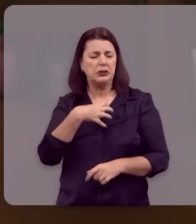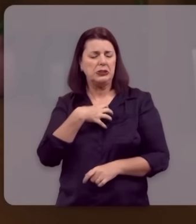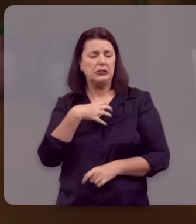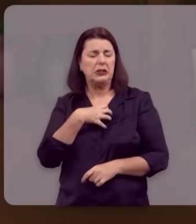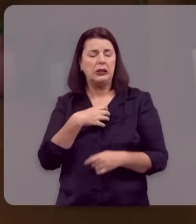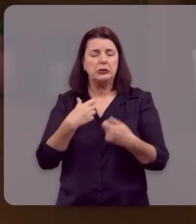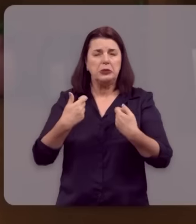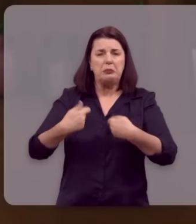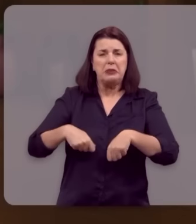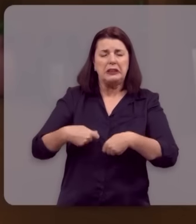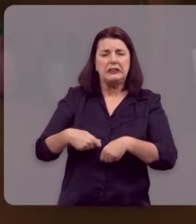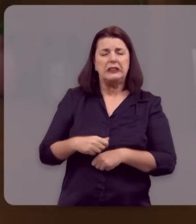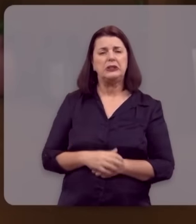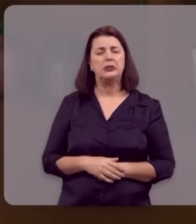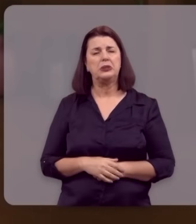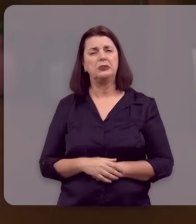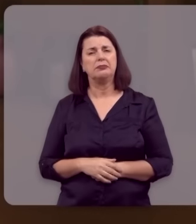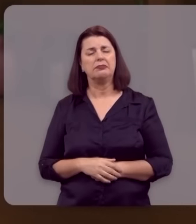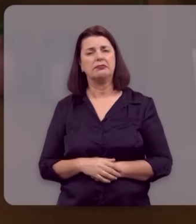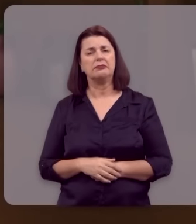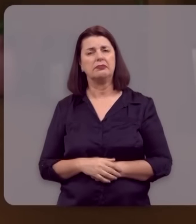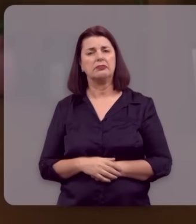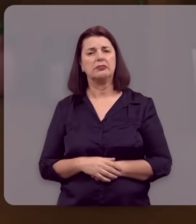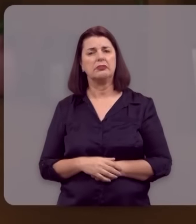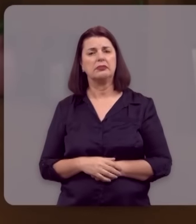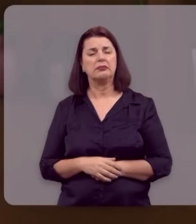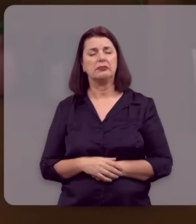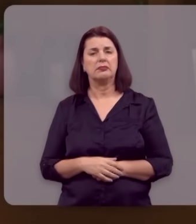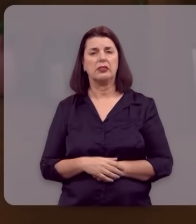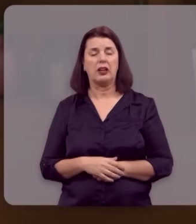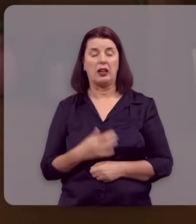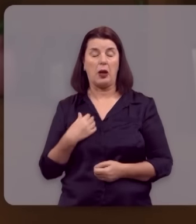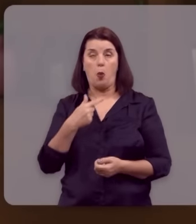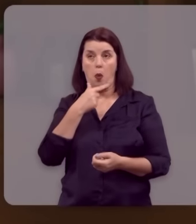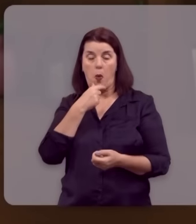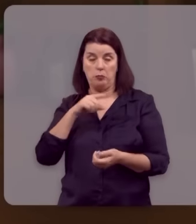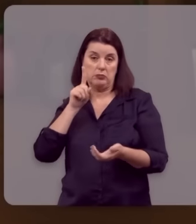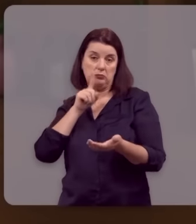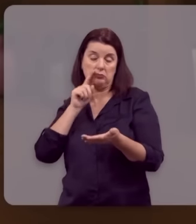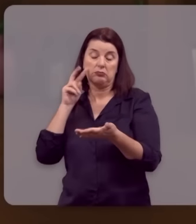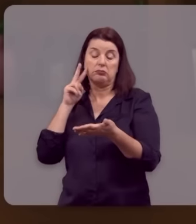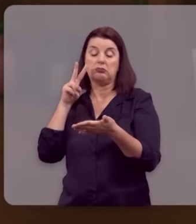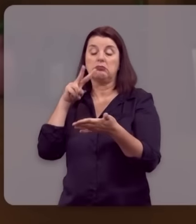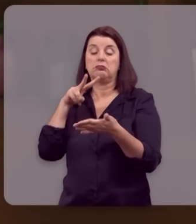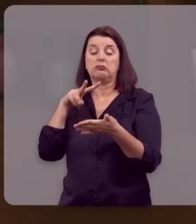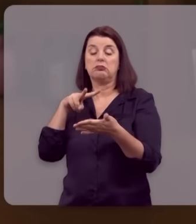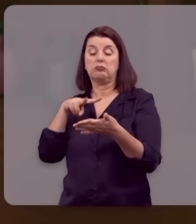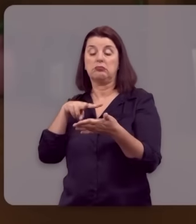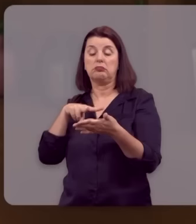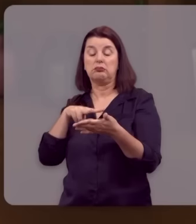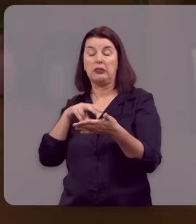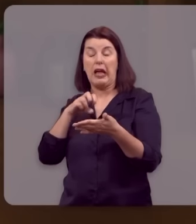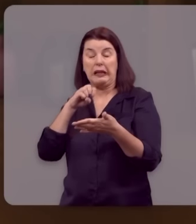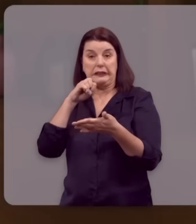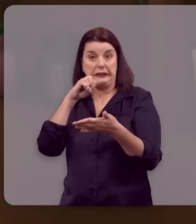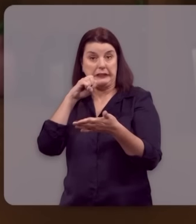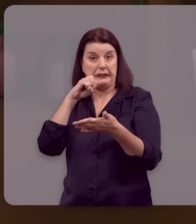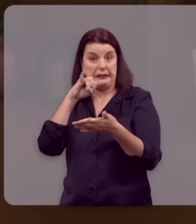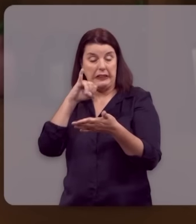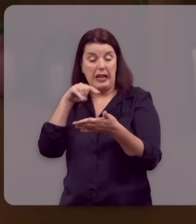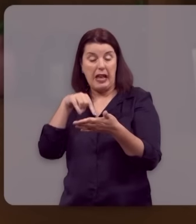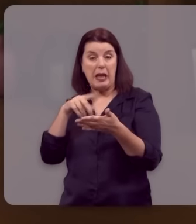situações precisas, que Gene Gates, na sua análise, disse que se essas profecias